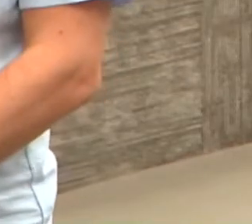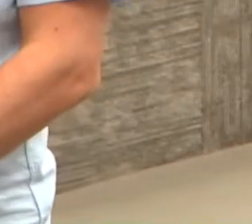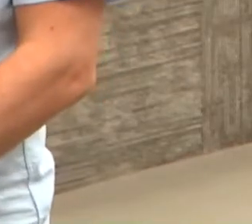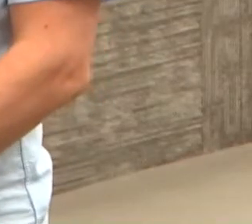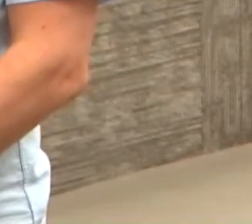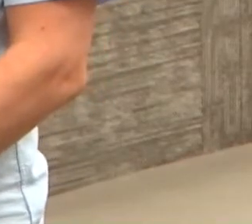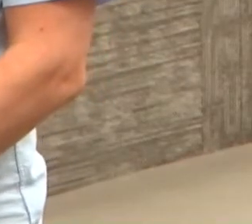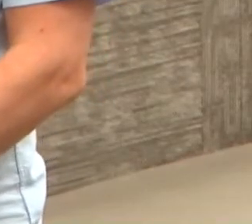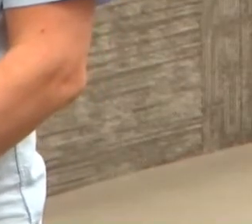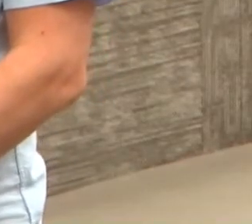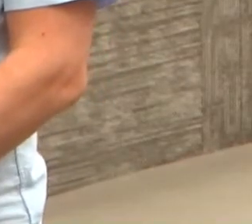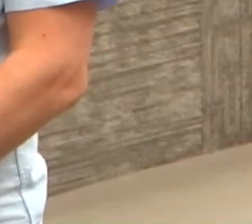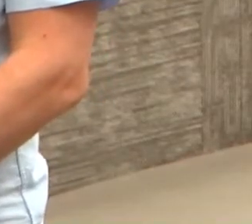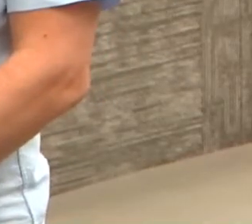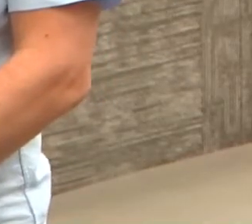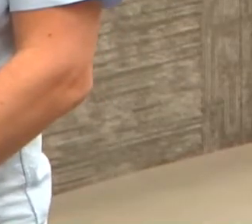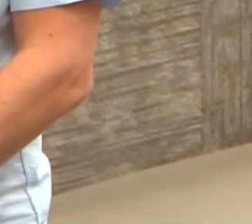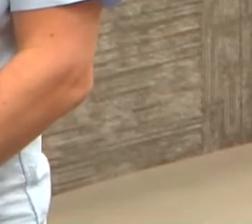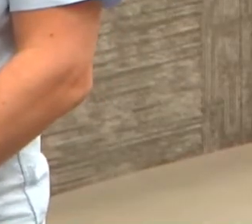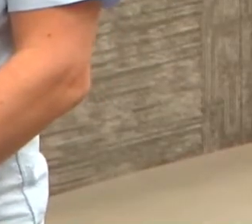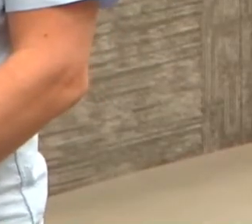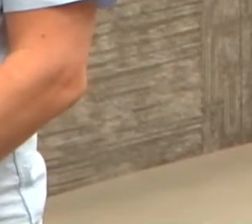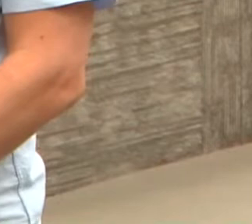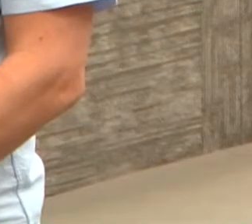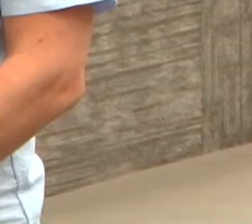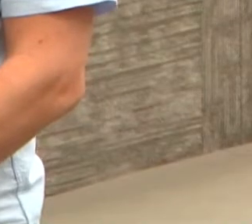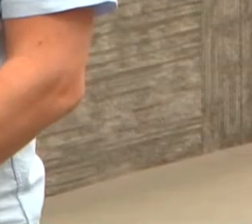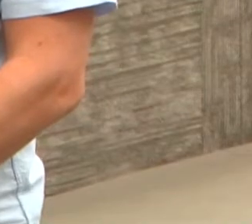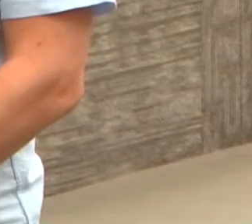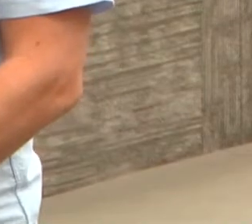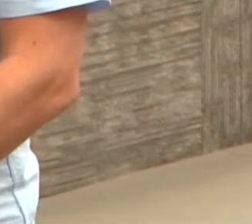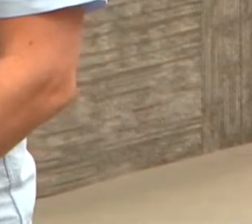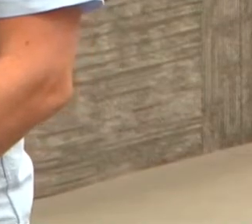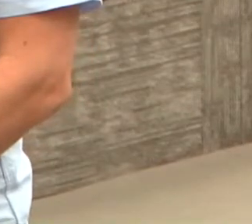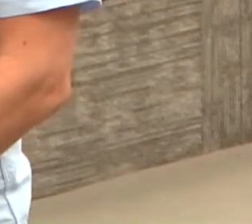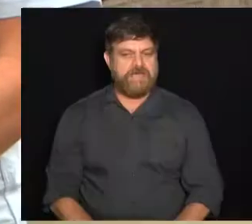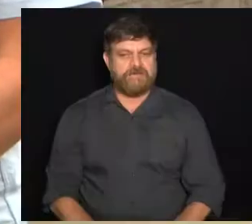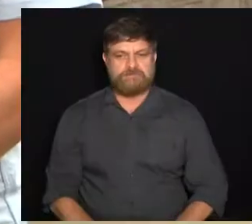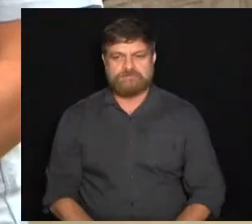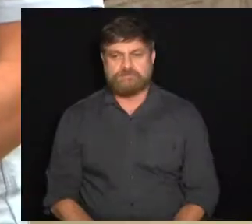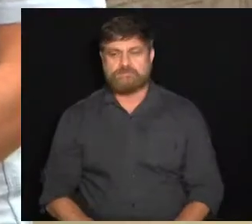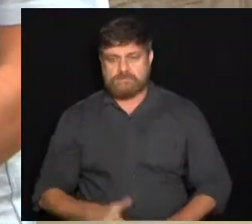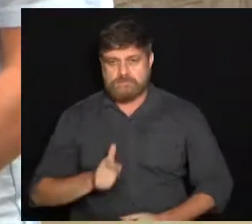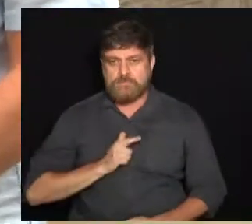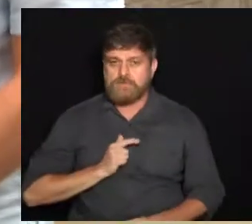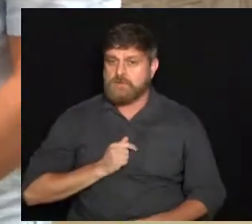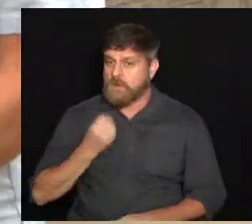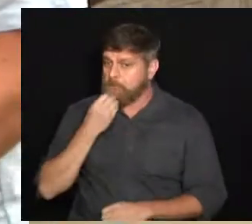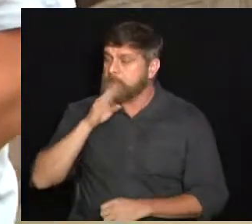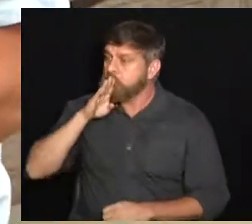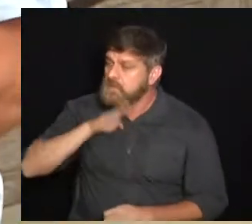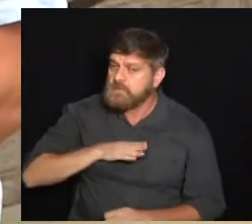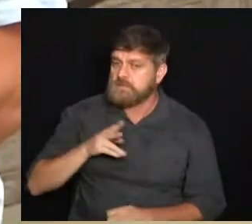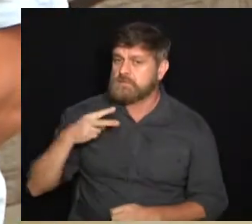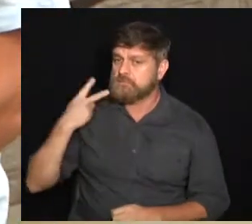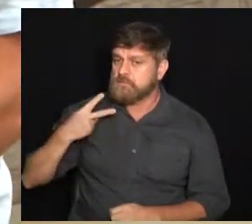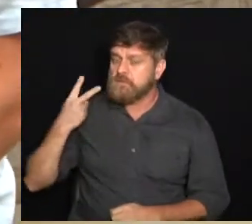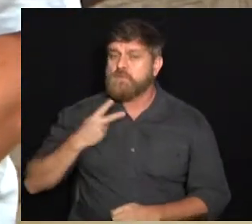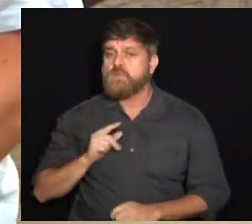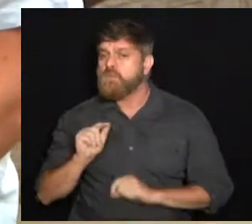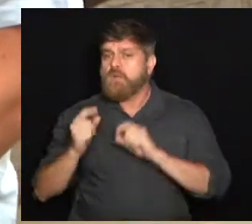Essa comissão, ela se reuniu agora há pouco e ele traz aí um pouco dessa discussão. Vereador, uma boa tarde. Qual é a